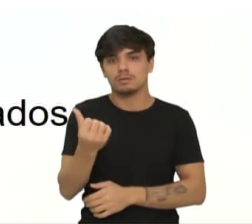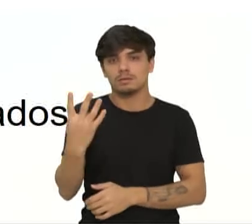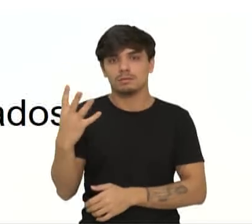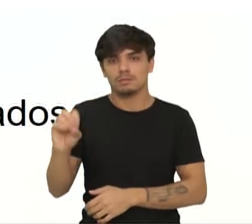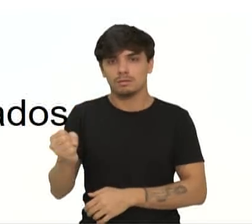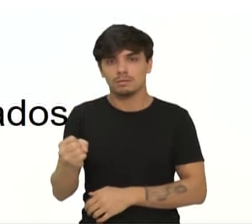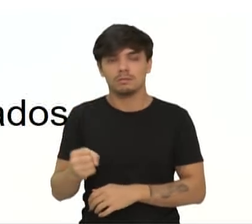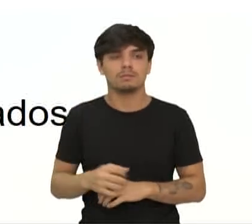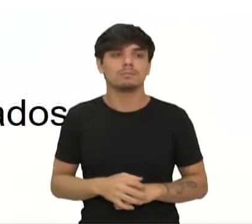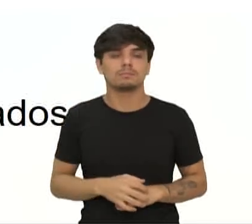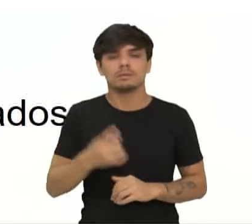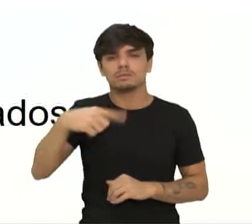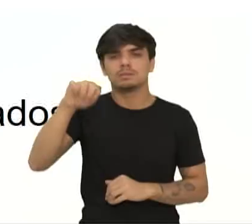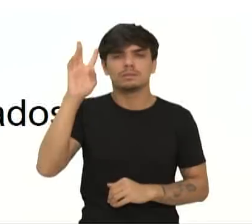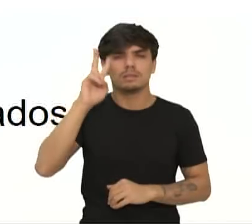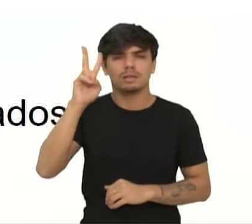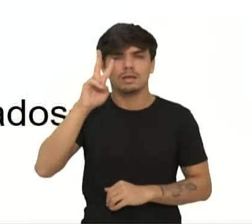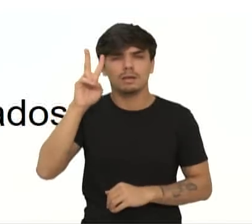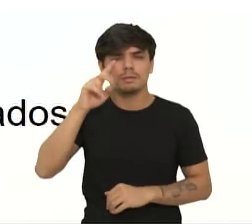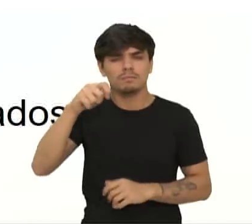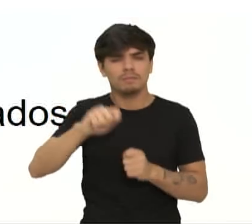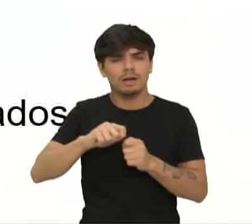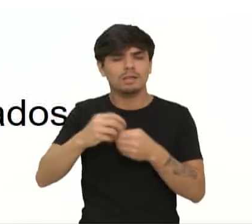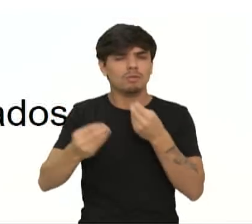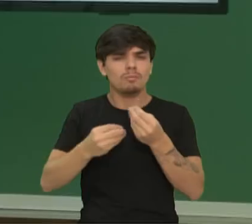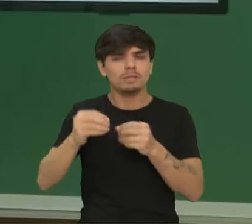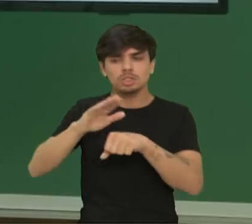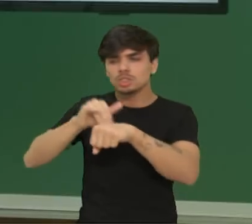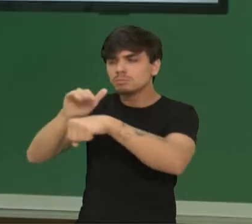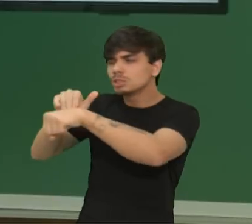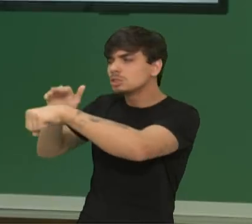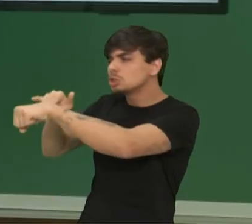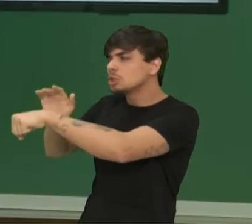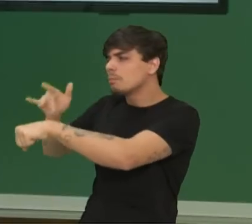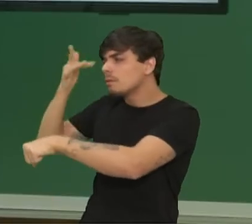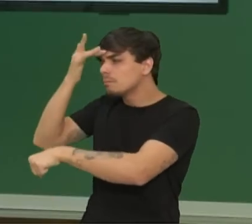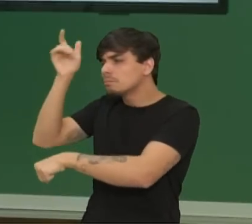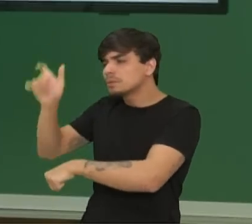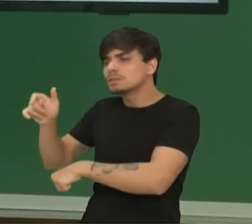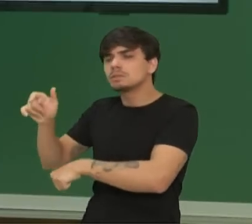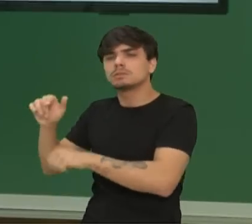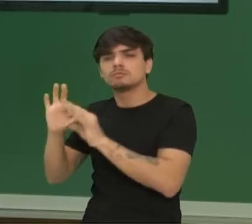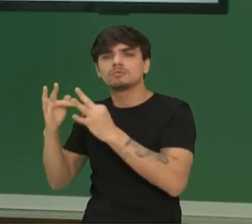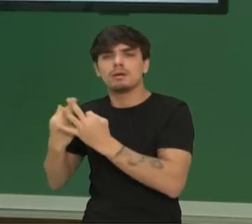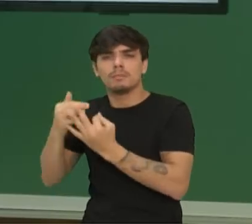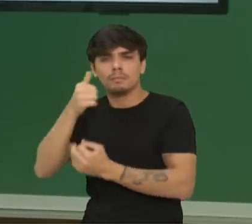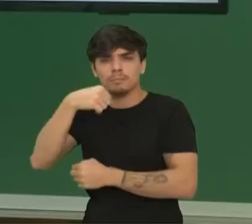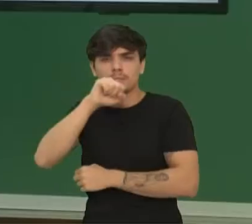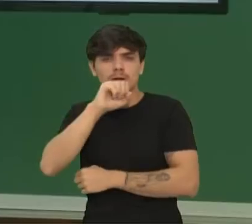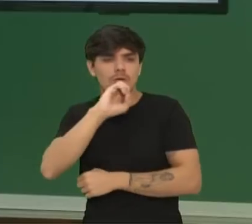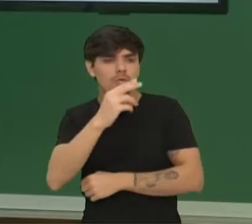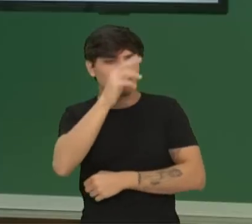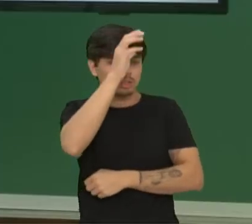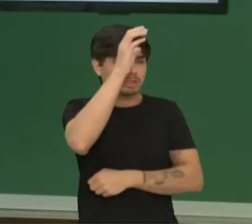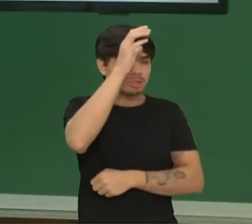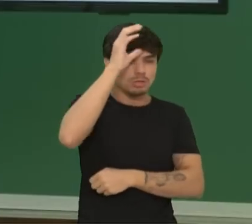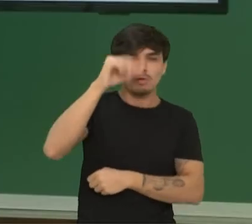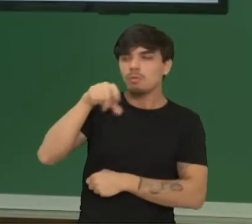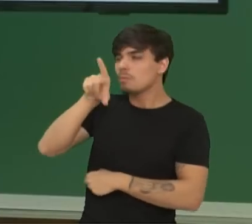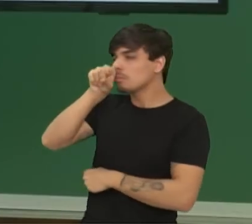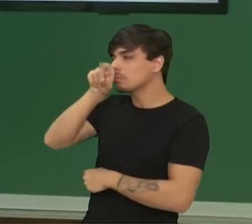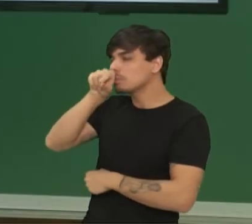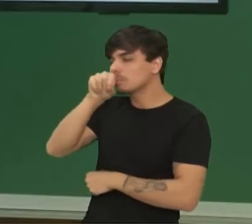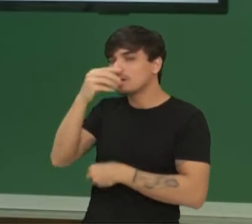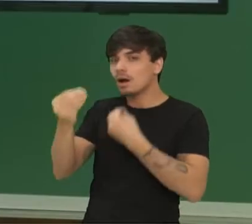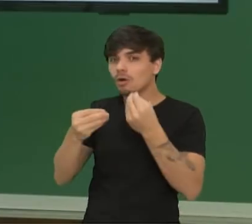faz o nosso quiz? Chama quem está com você, tem alguém aí por perto? Tem uma mãe, um tio, e o papagaio? Vamos